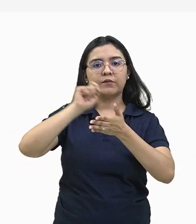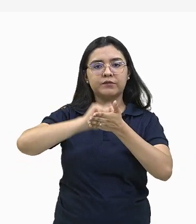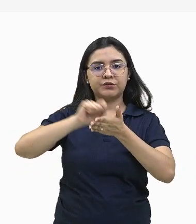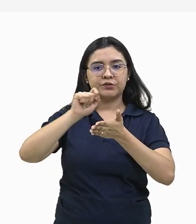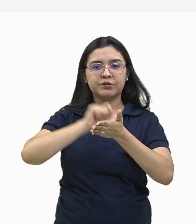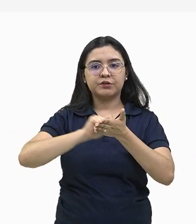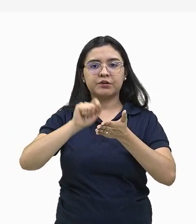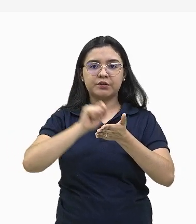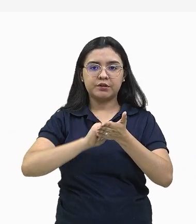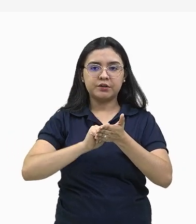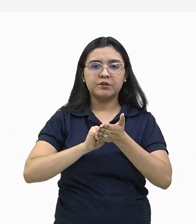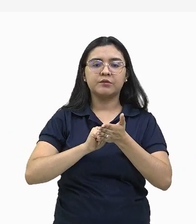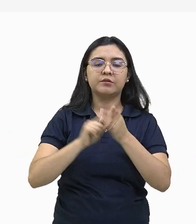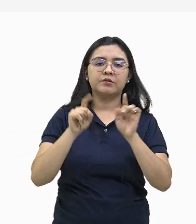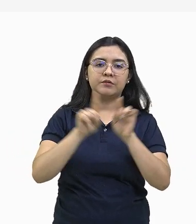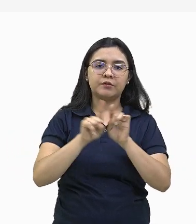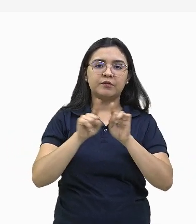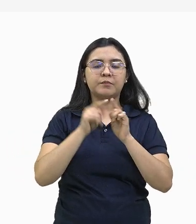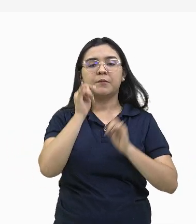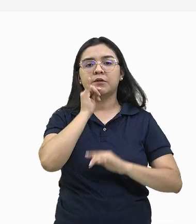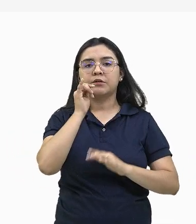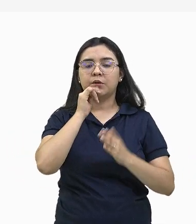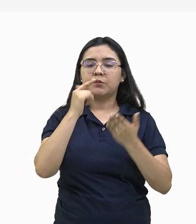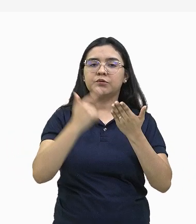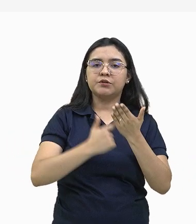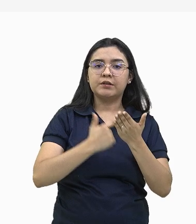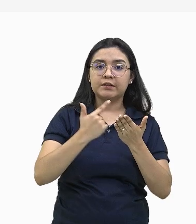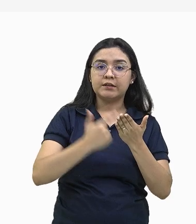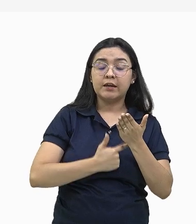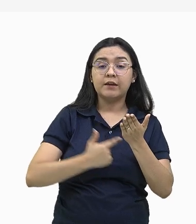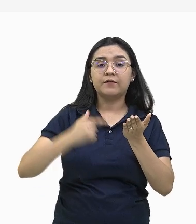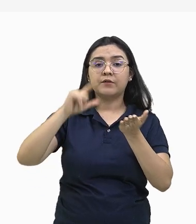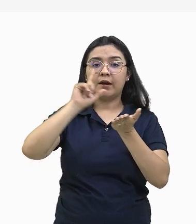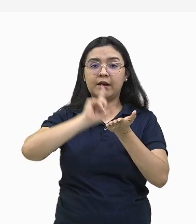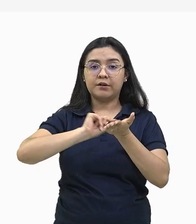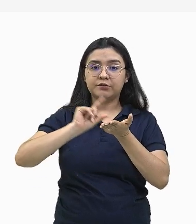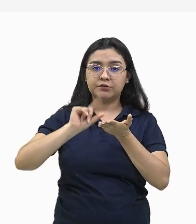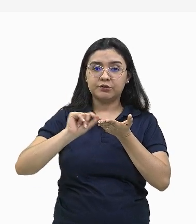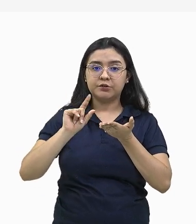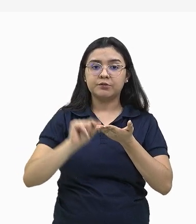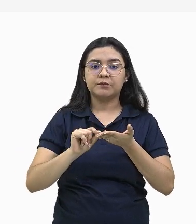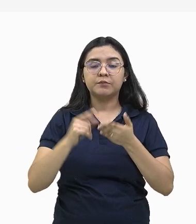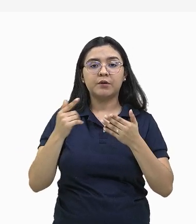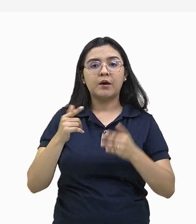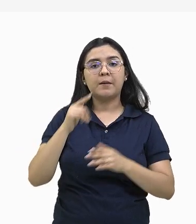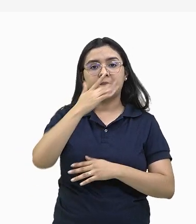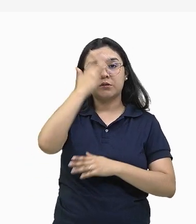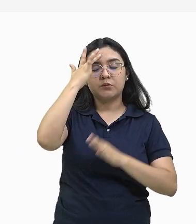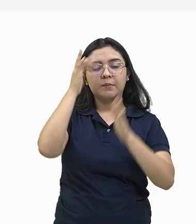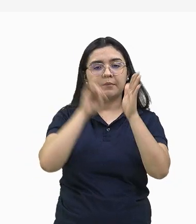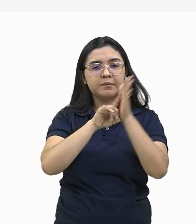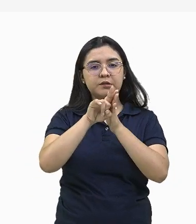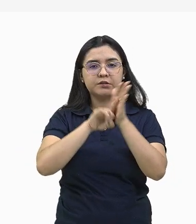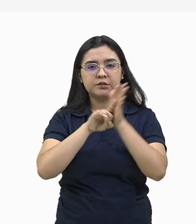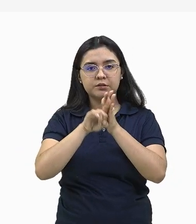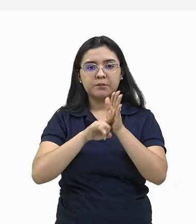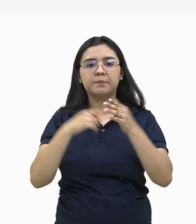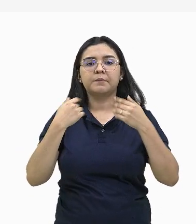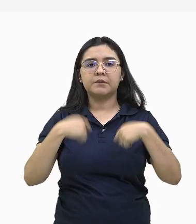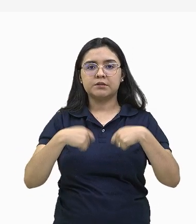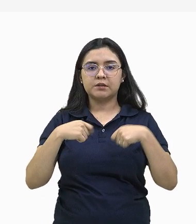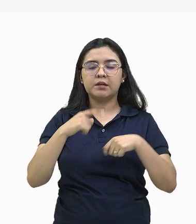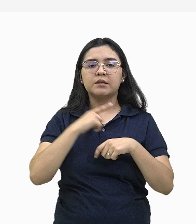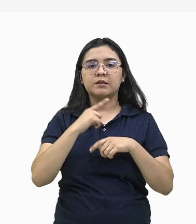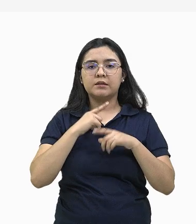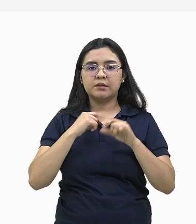né, como os livros, os artigos, não é? Então, o pesquisador ele terá que ter